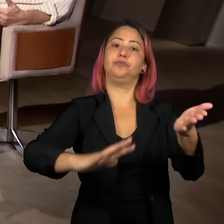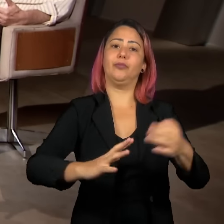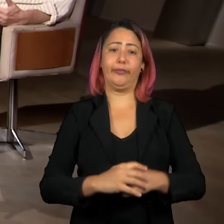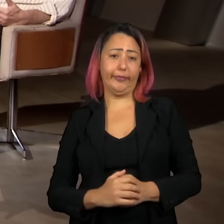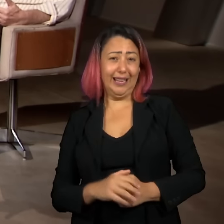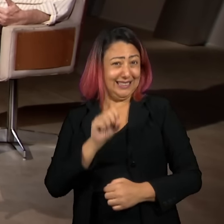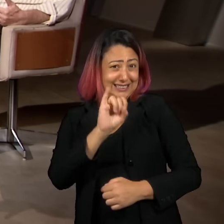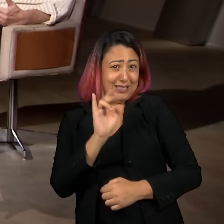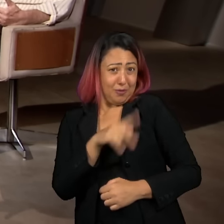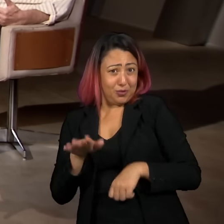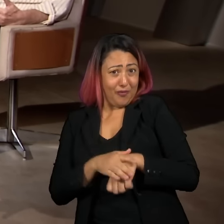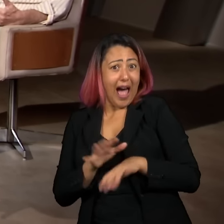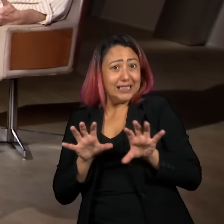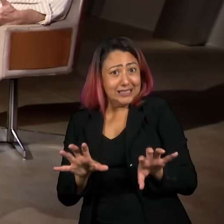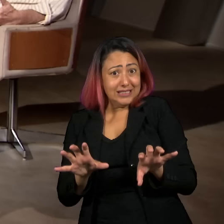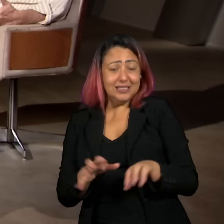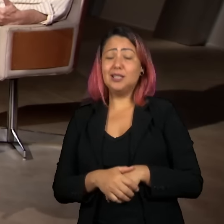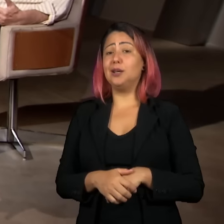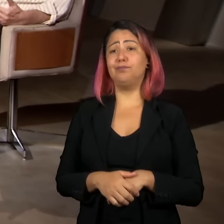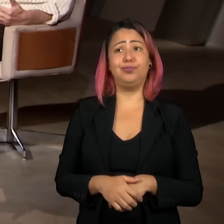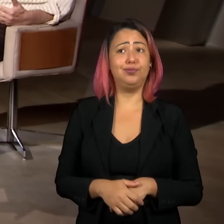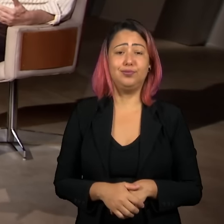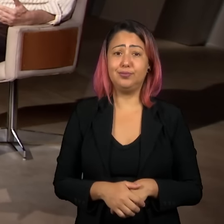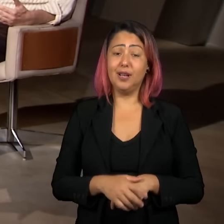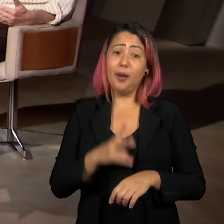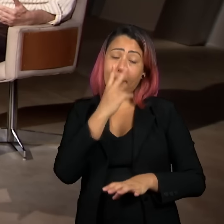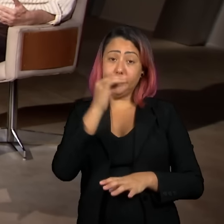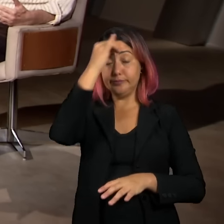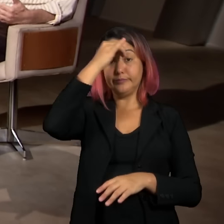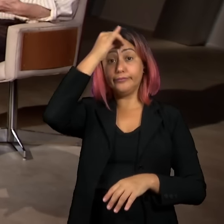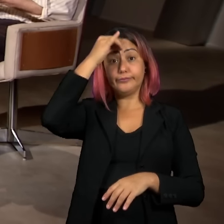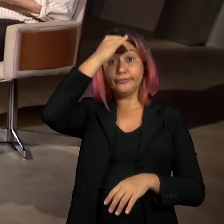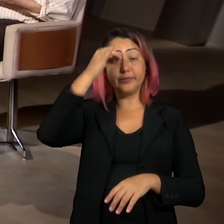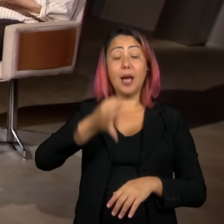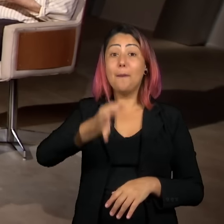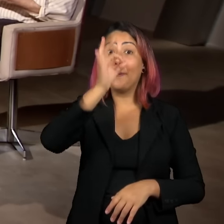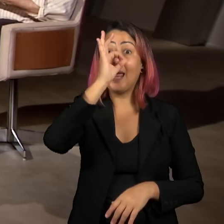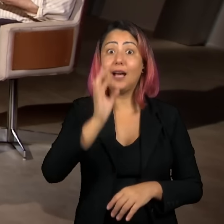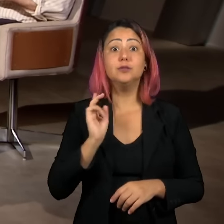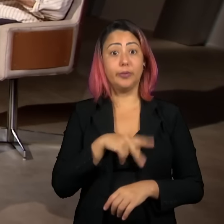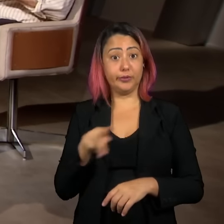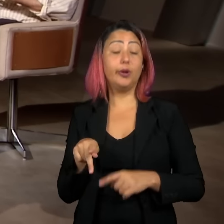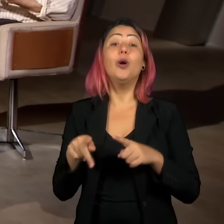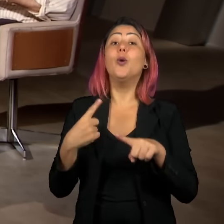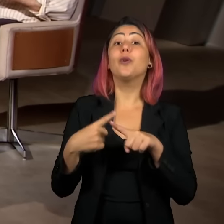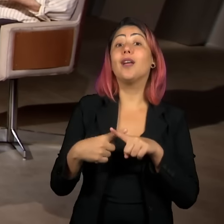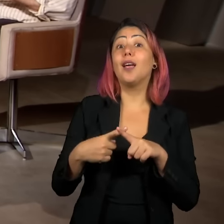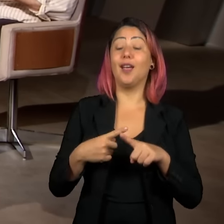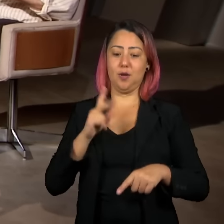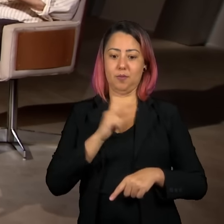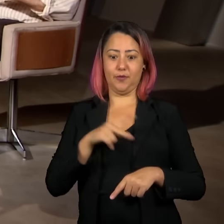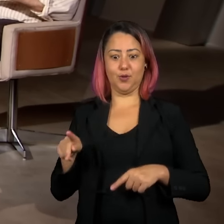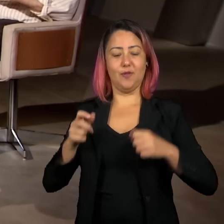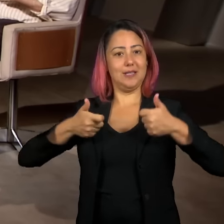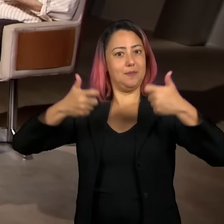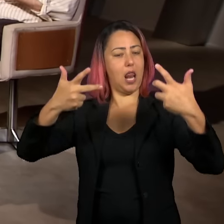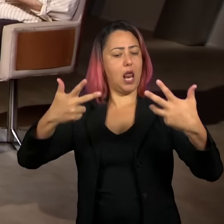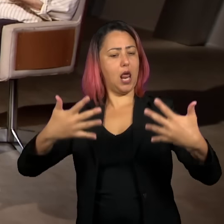fizer a mesma solicitação ele vai fazer um papel de idiota né porque a assim Sese A